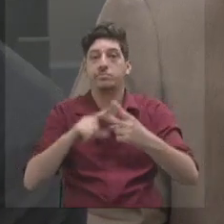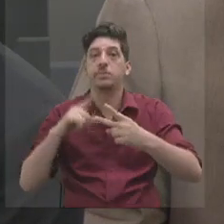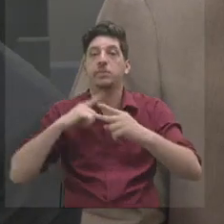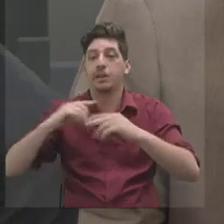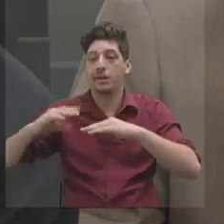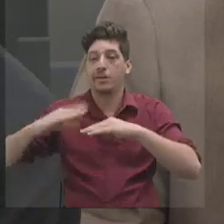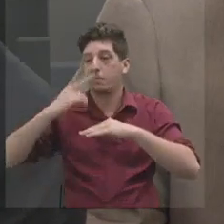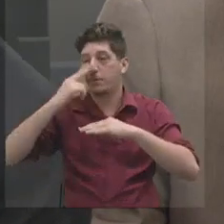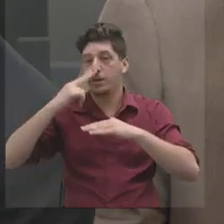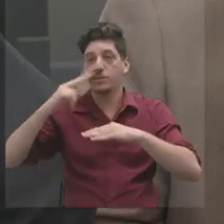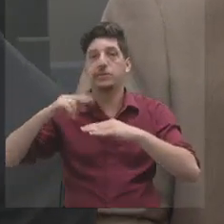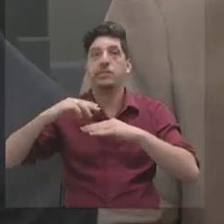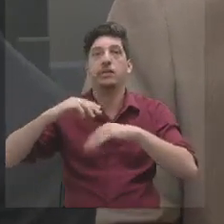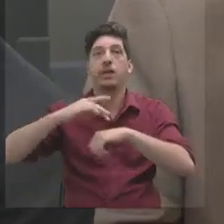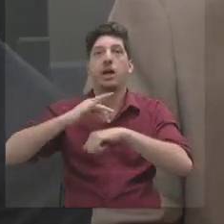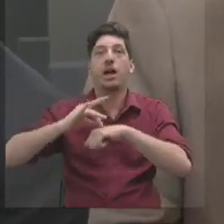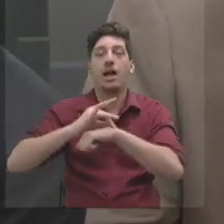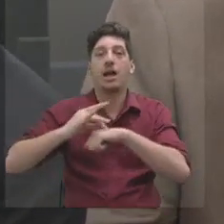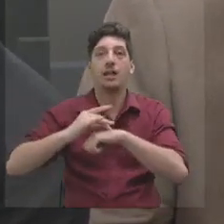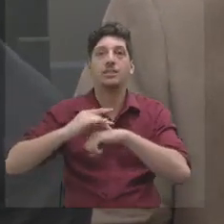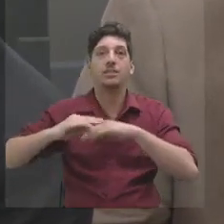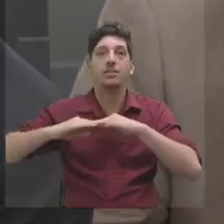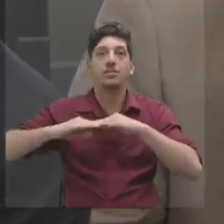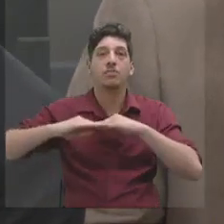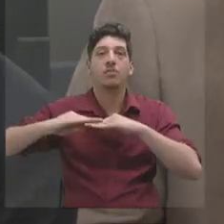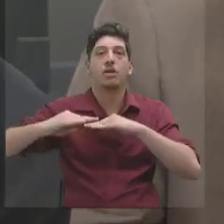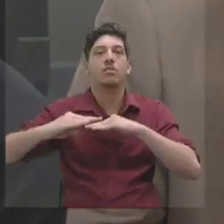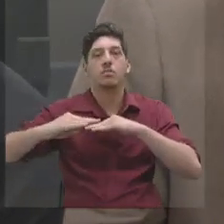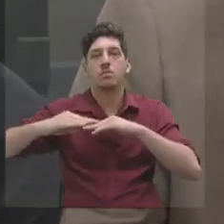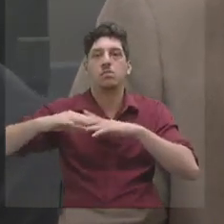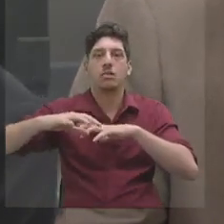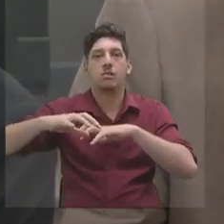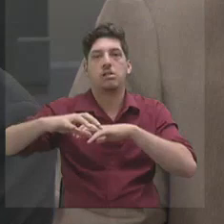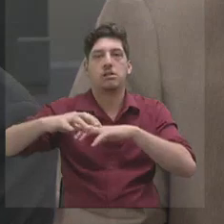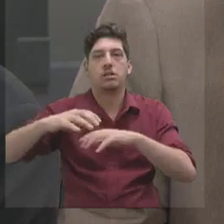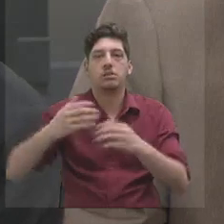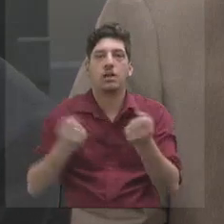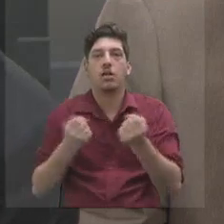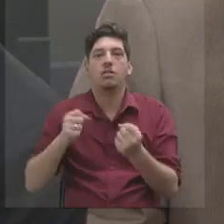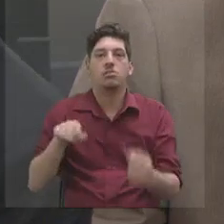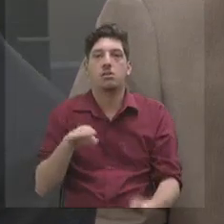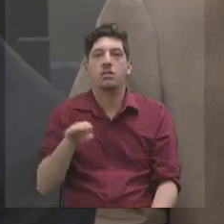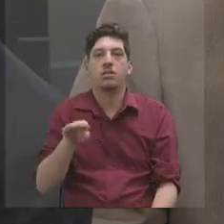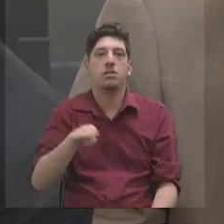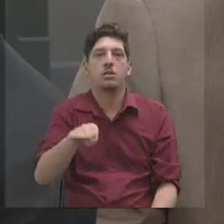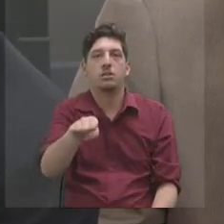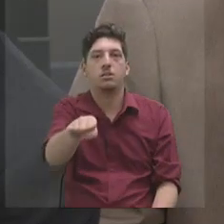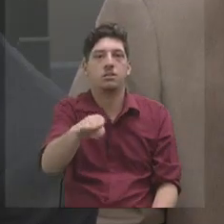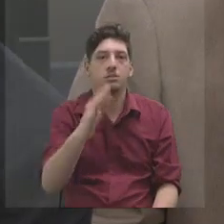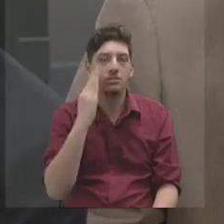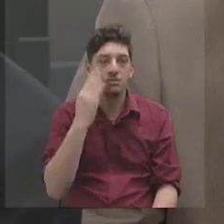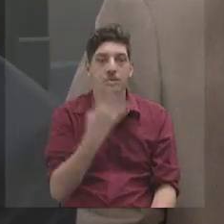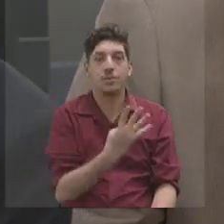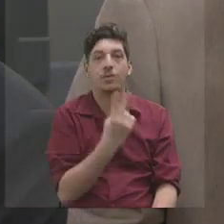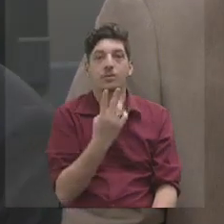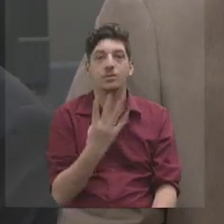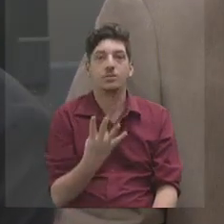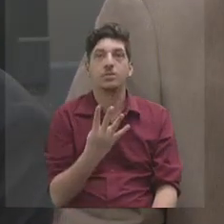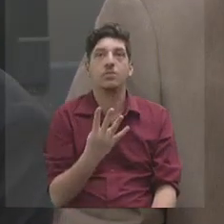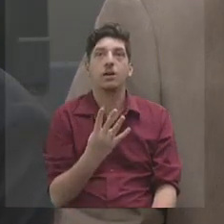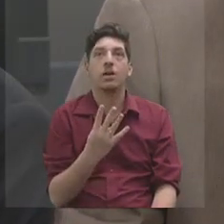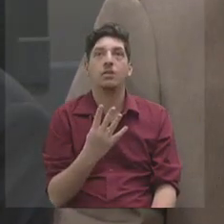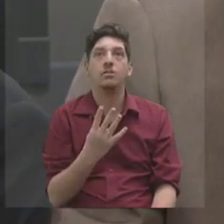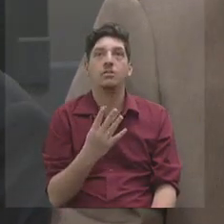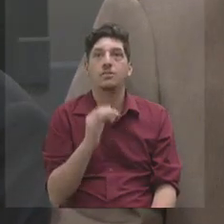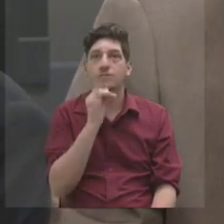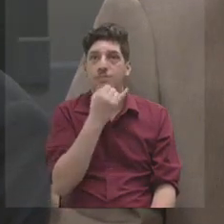que o asfalto Ele parece que fica irrrugado hoje um carro sedan ele não passa na 424 sem raspar